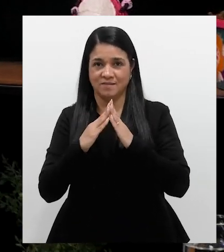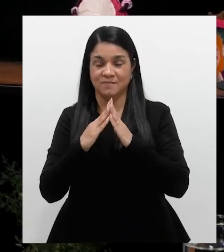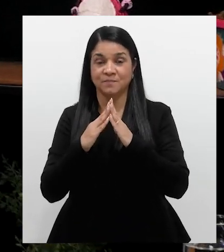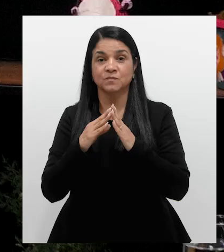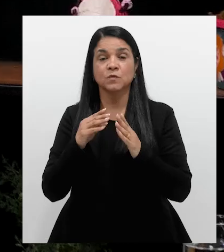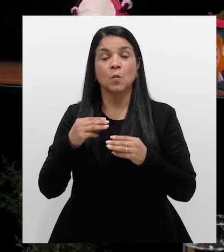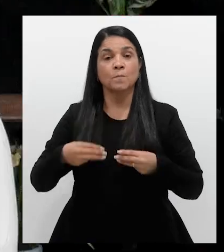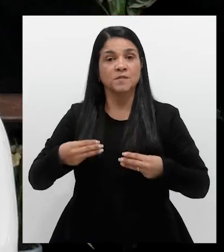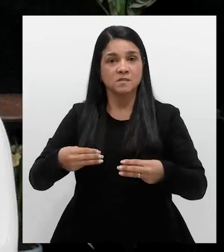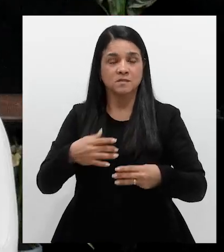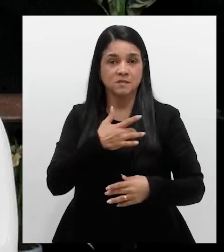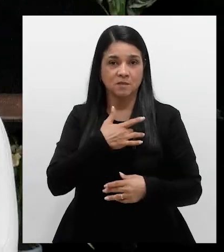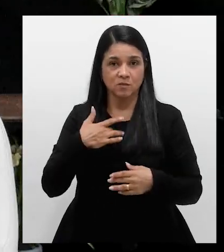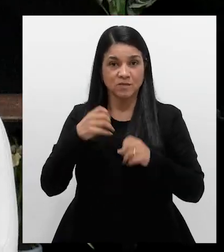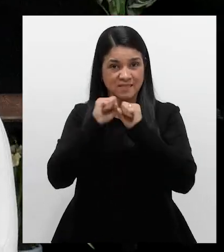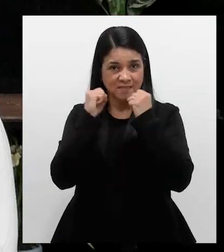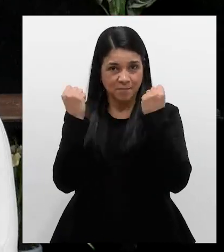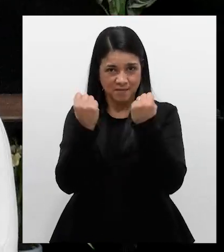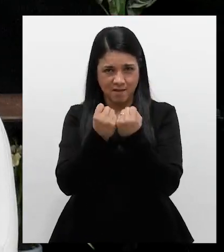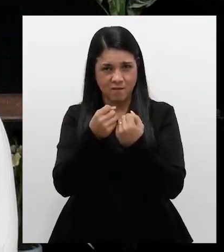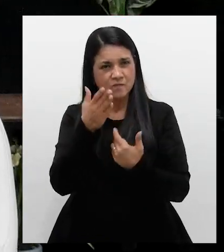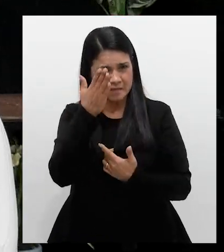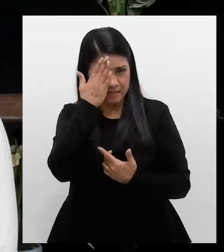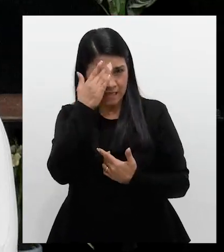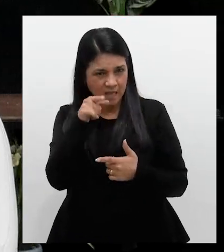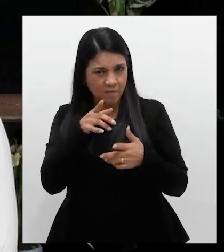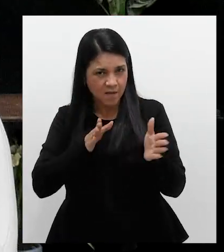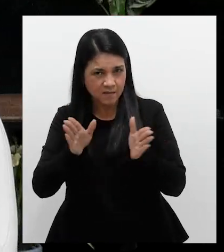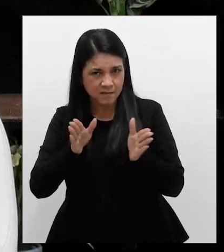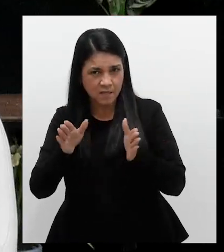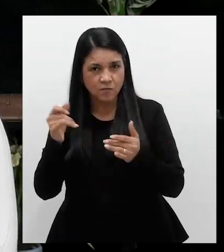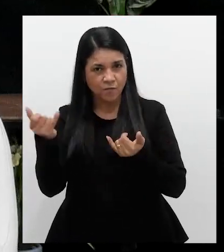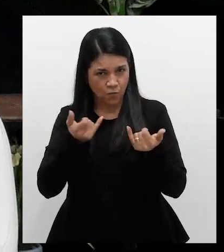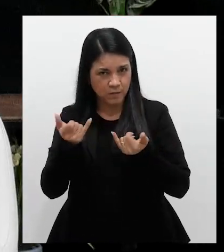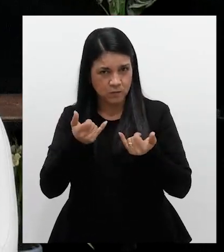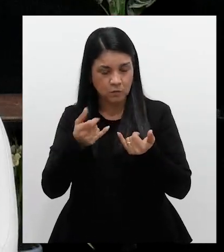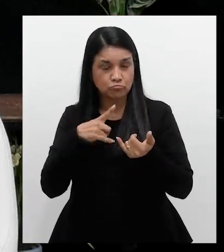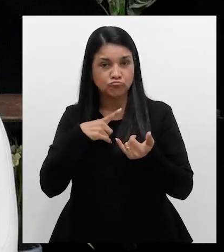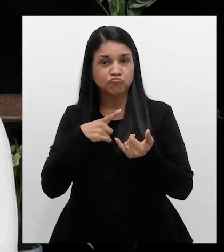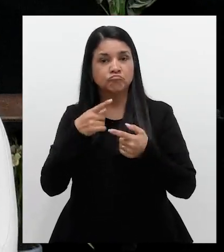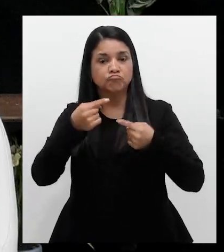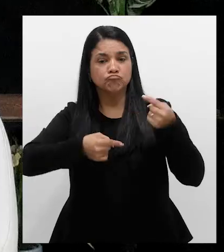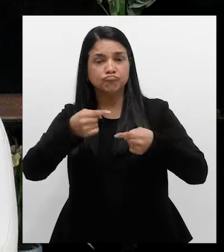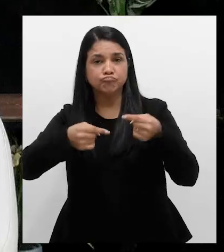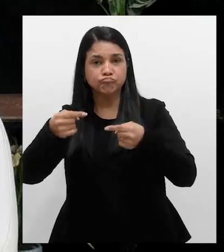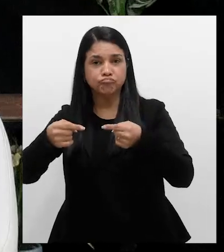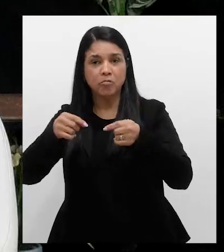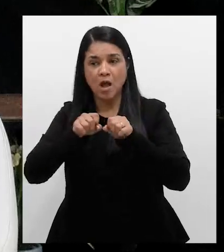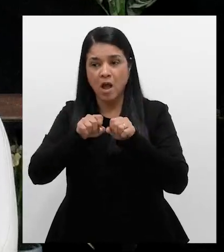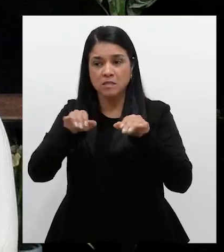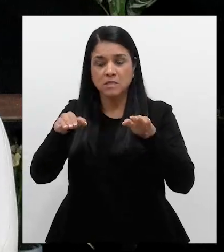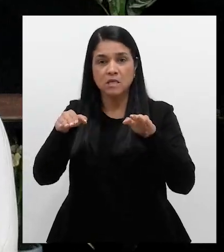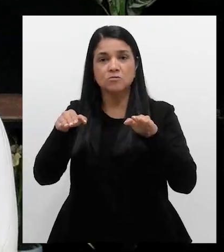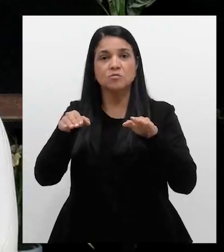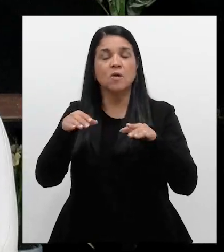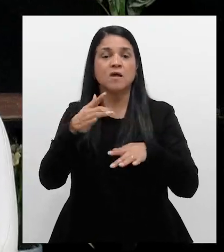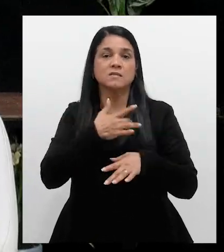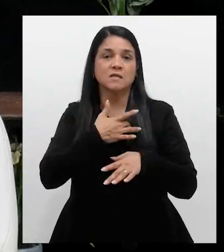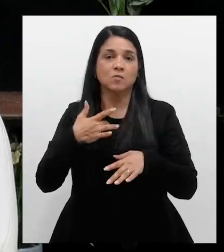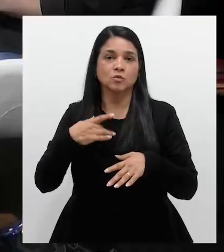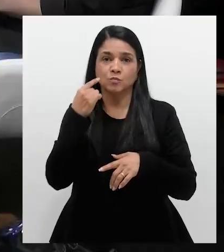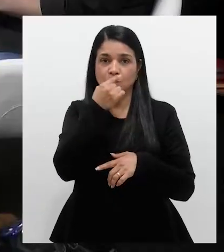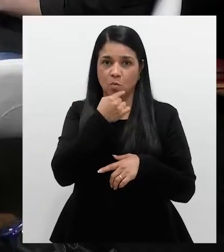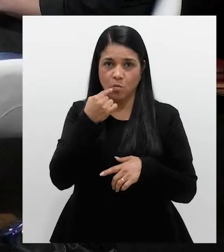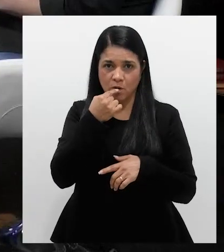O Ministério da Saúde realizou um seminário, não sei se o senhor teve acesso a essa informação, para debater a expansão do acesso aos serviços de